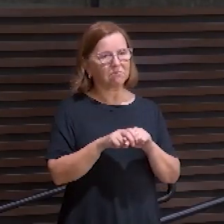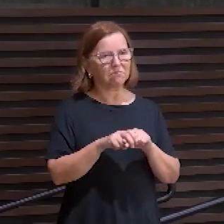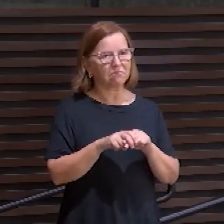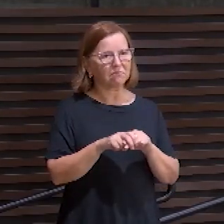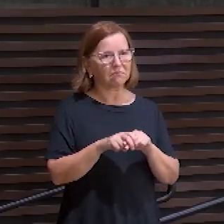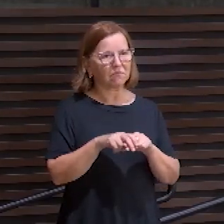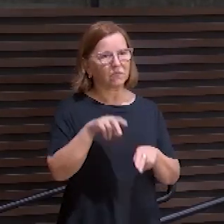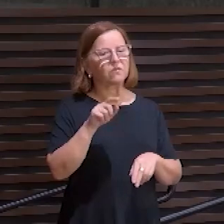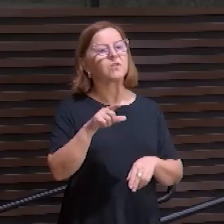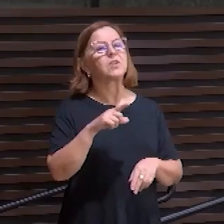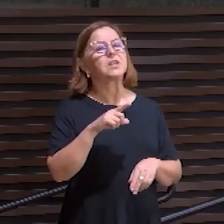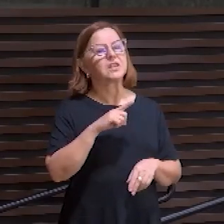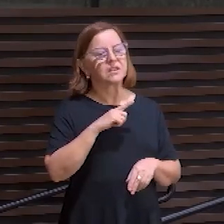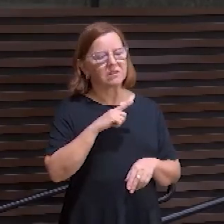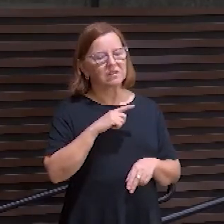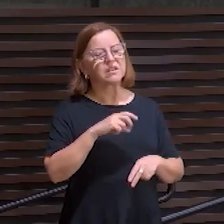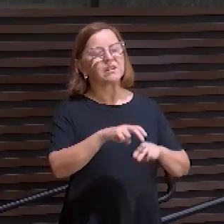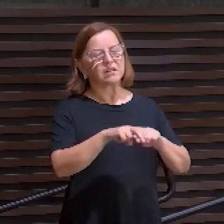Você tem razão.